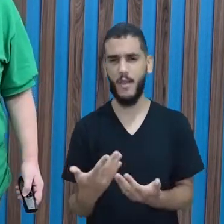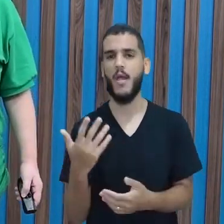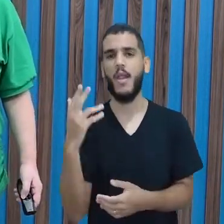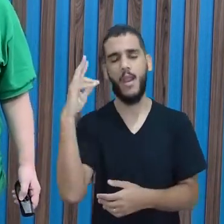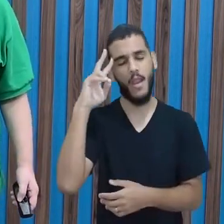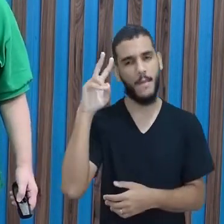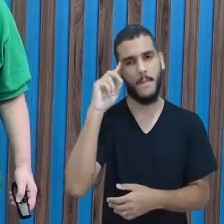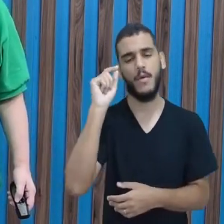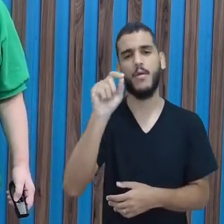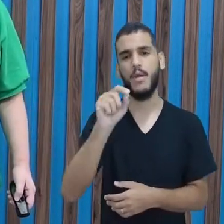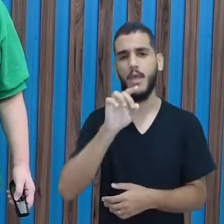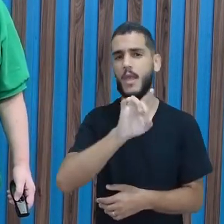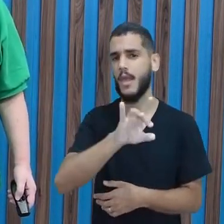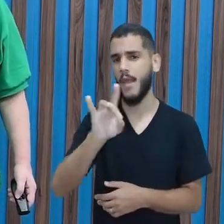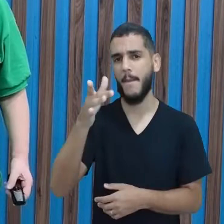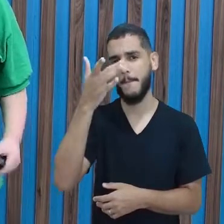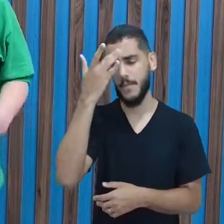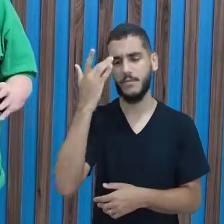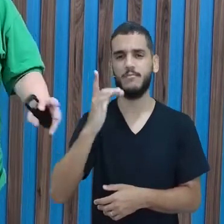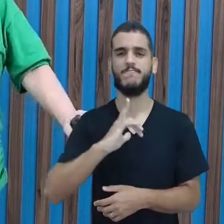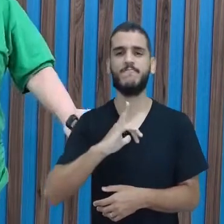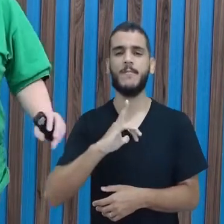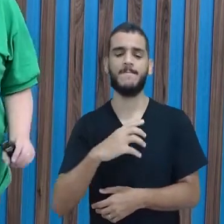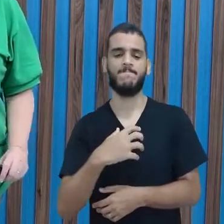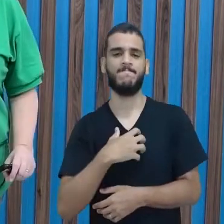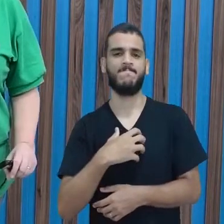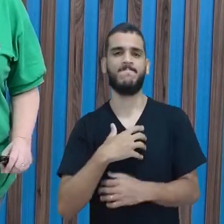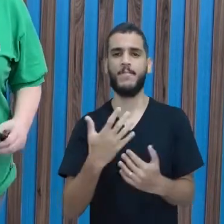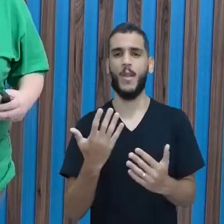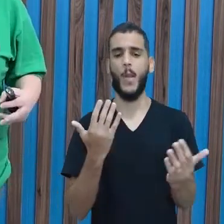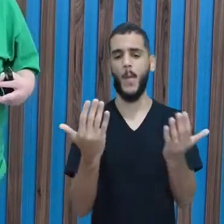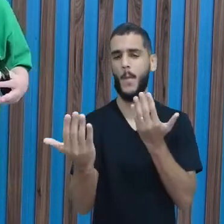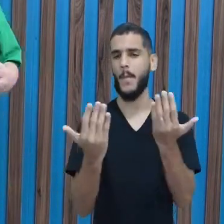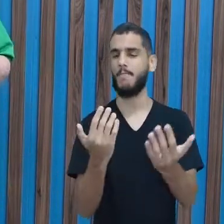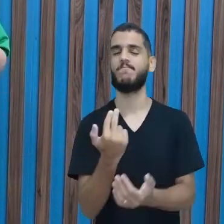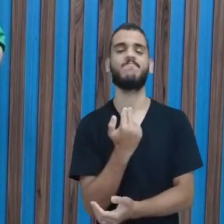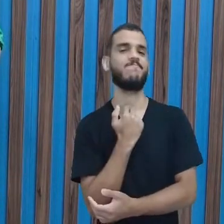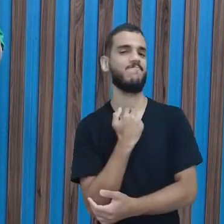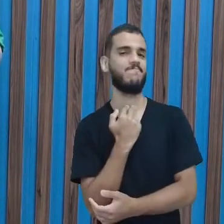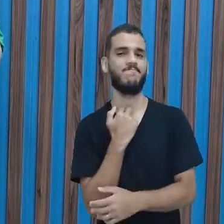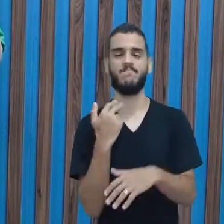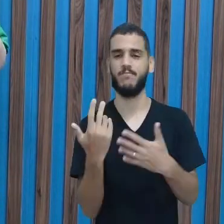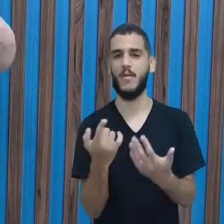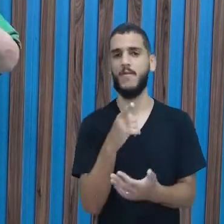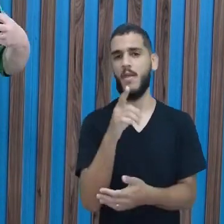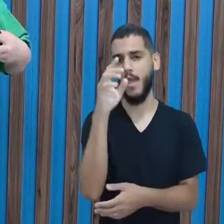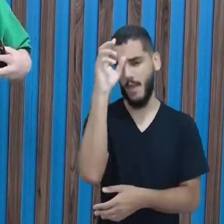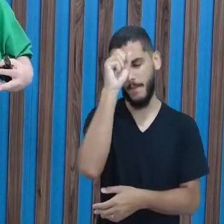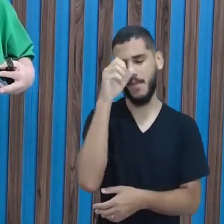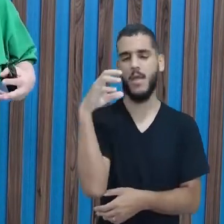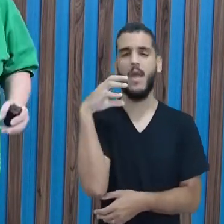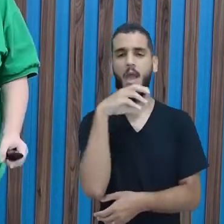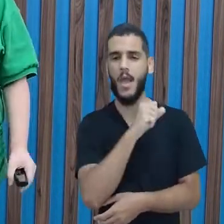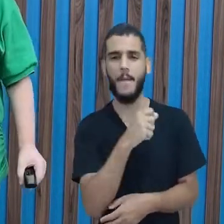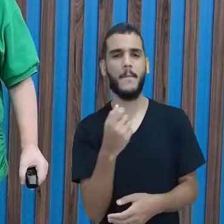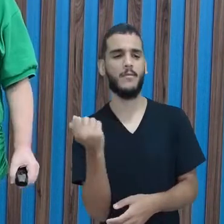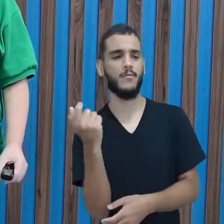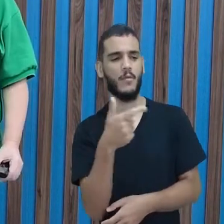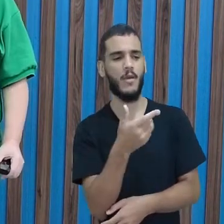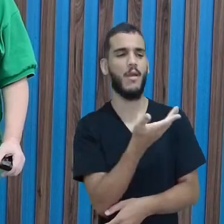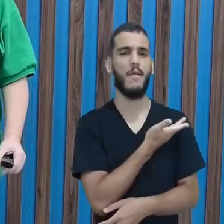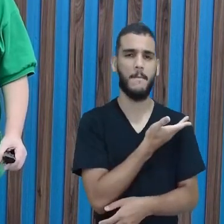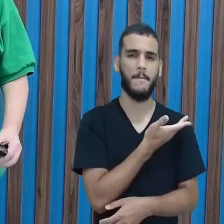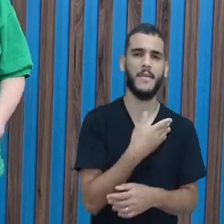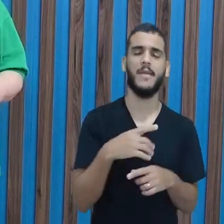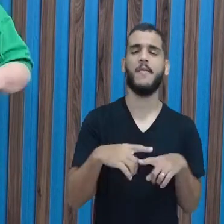lembrando, cada um no seu ritmo. Não se compare. Você pode aprender mais rápido do que seu